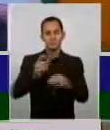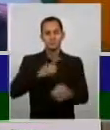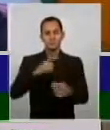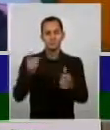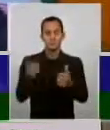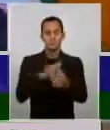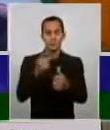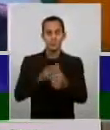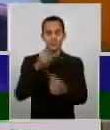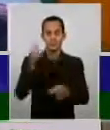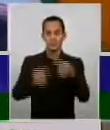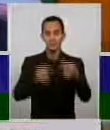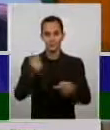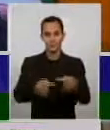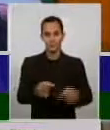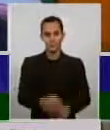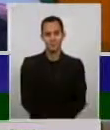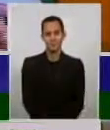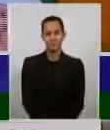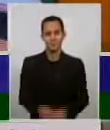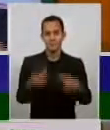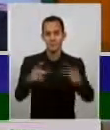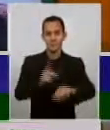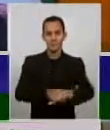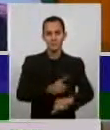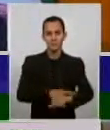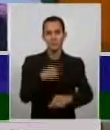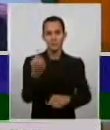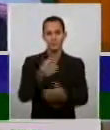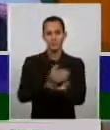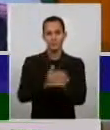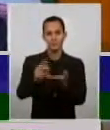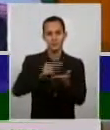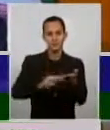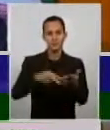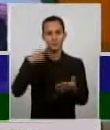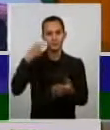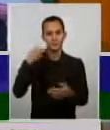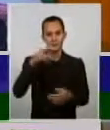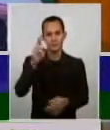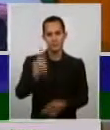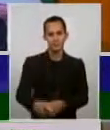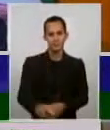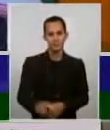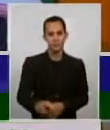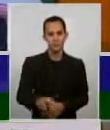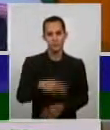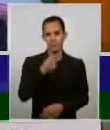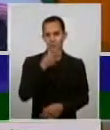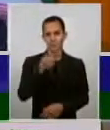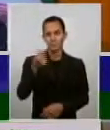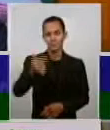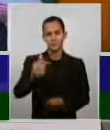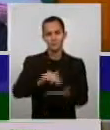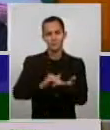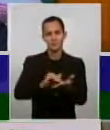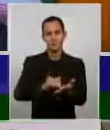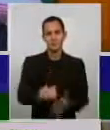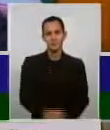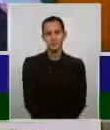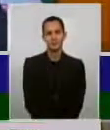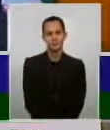em primeira discussão. Nesse momento, nós passaremos a leitura com o vereador Rod, nosso segundo